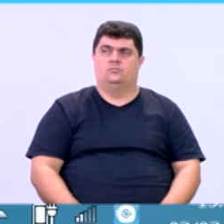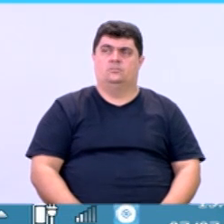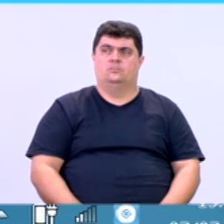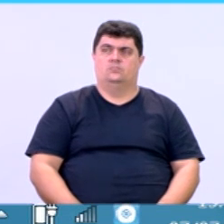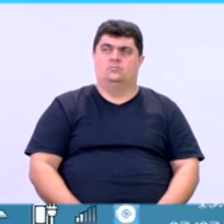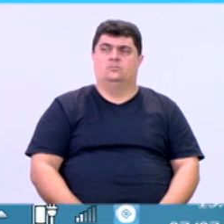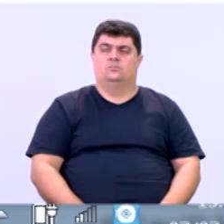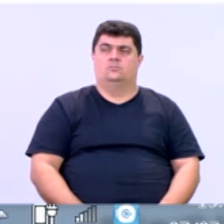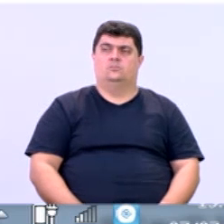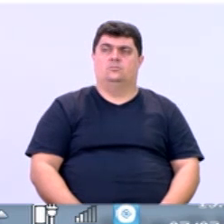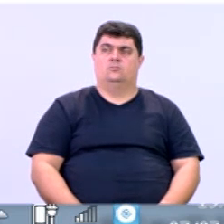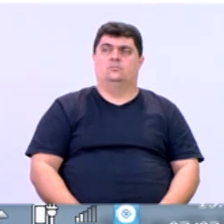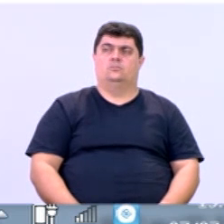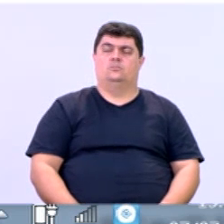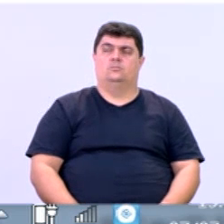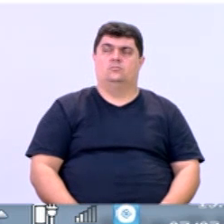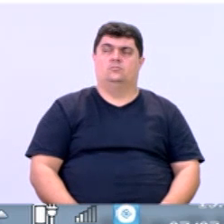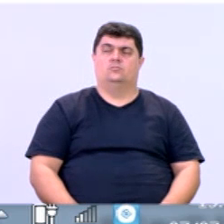Tá?